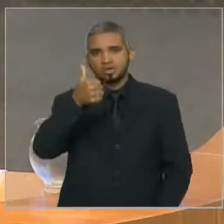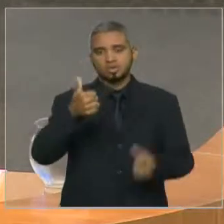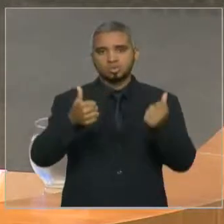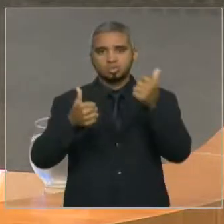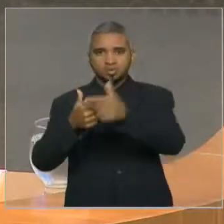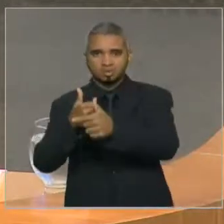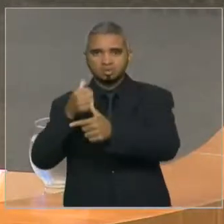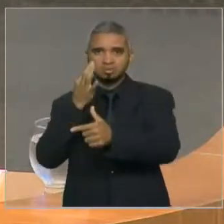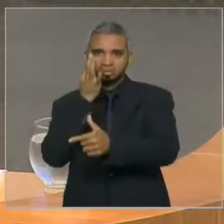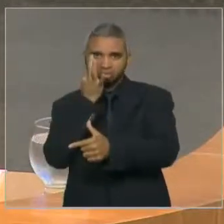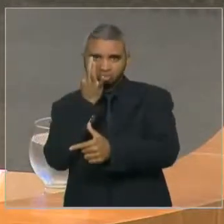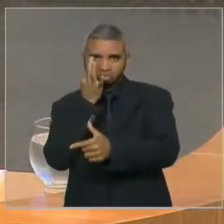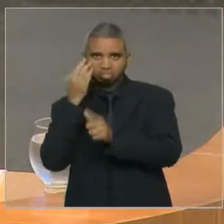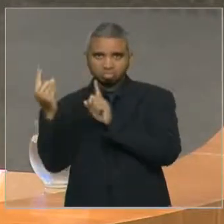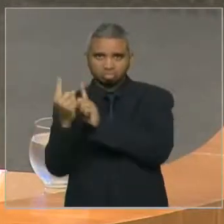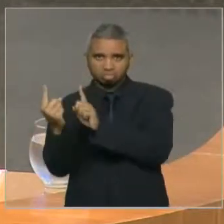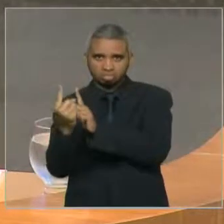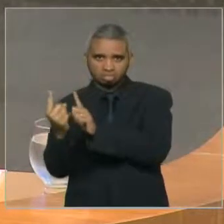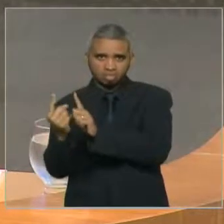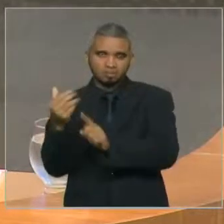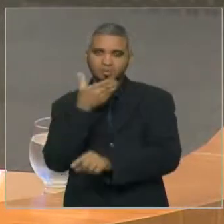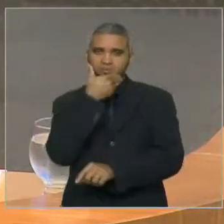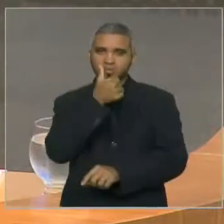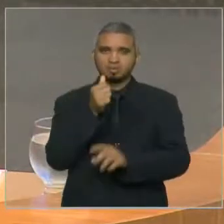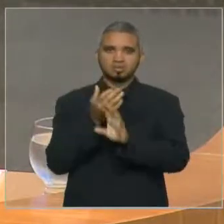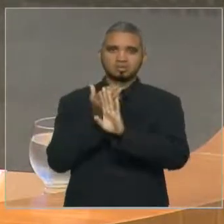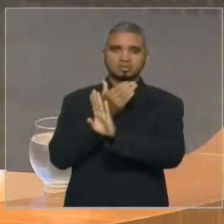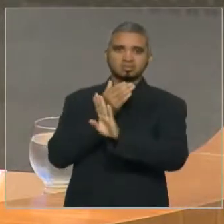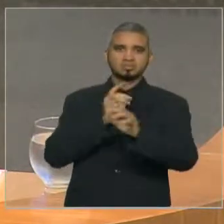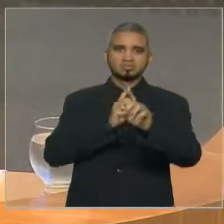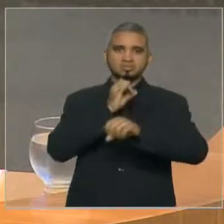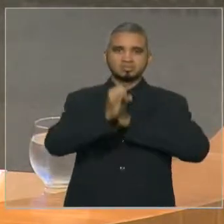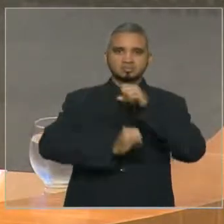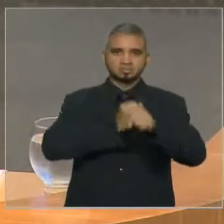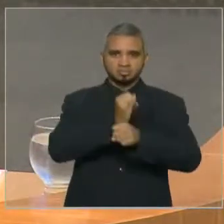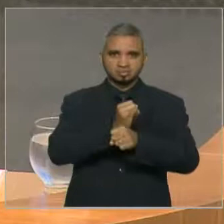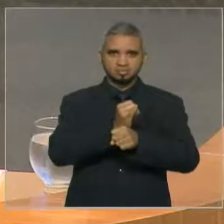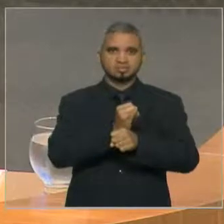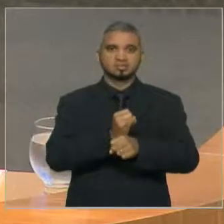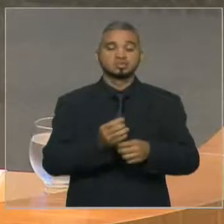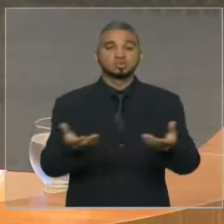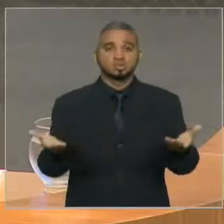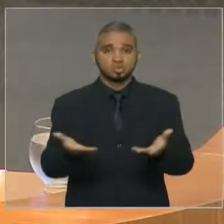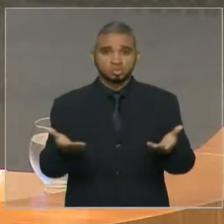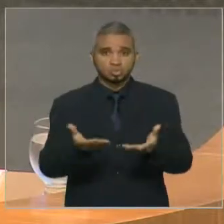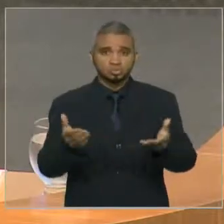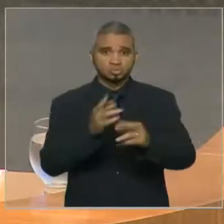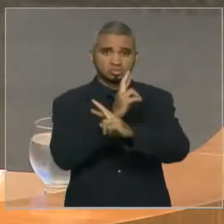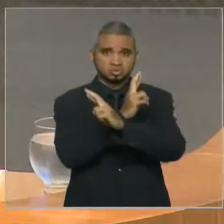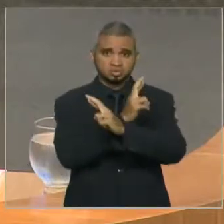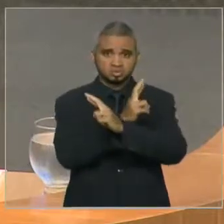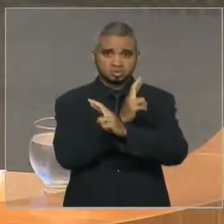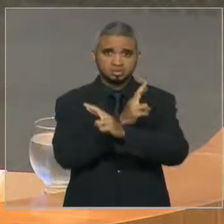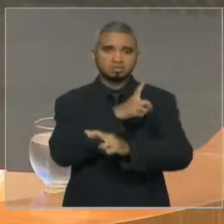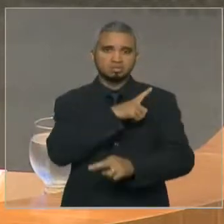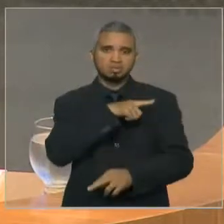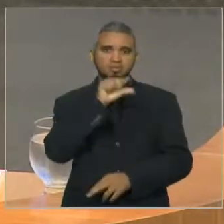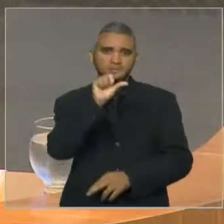aqui registrar que hoje a Receita Federal faz mais com menos recursos financeiros e recursos